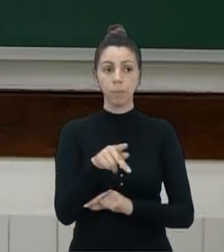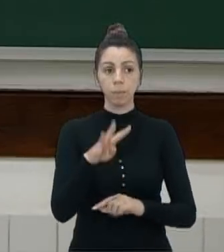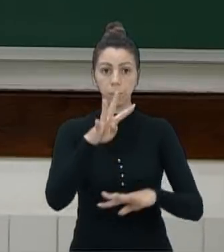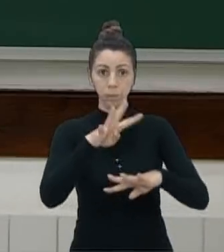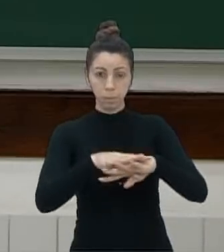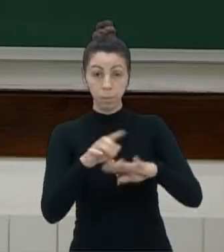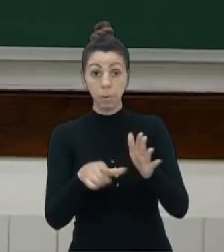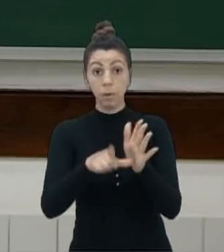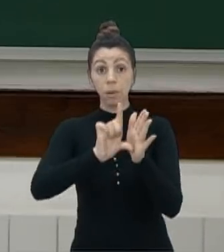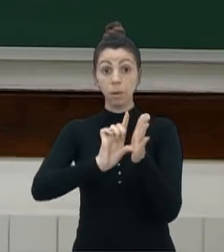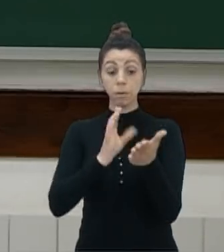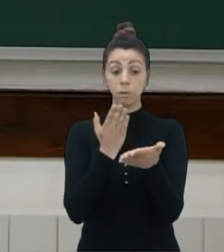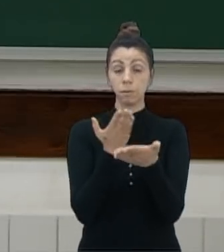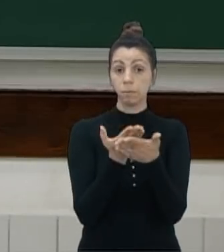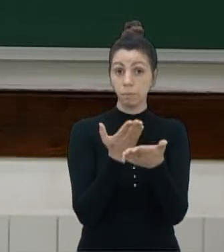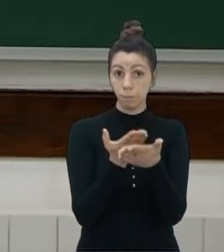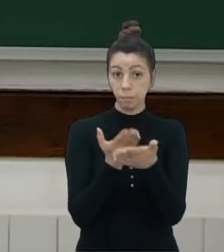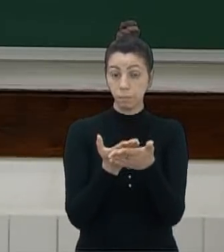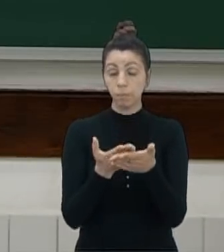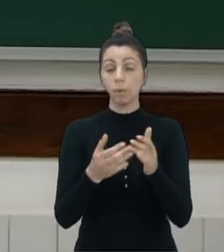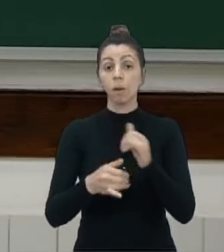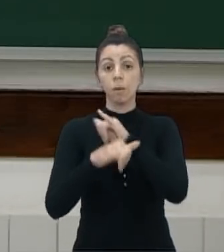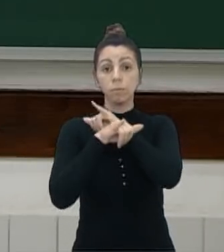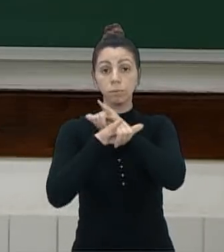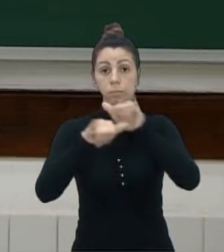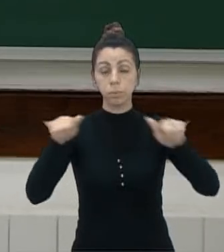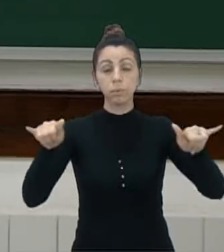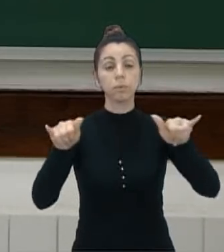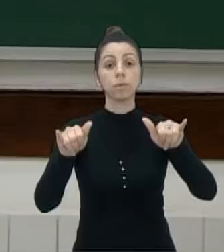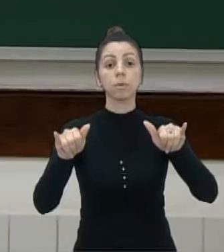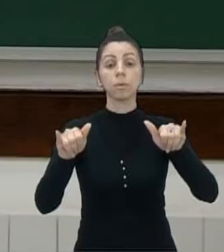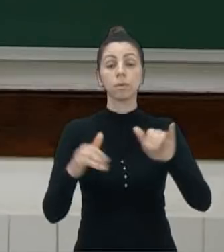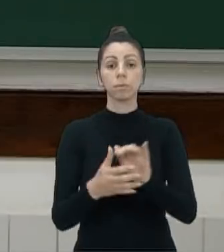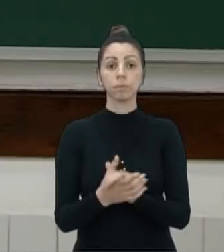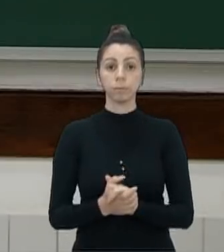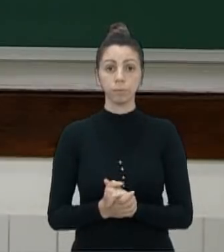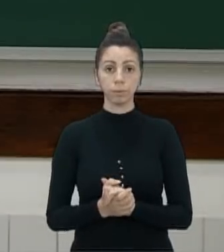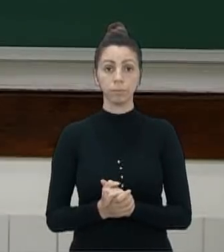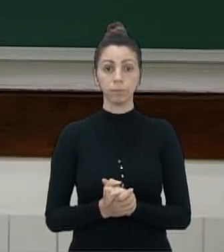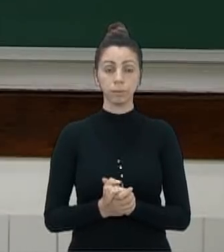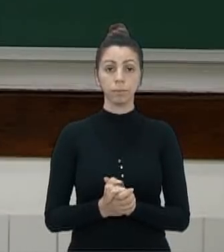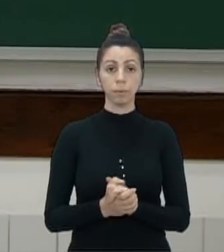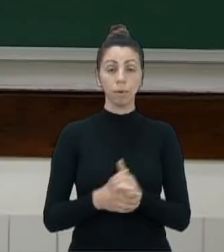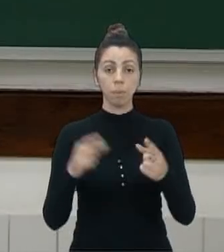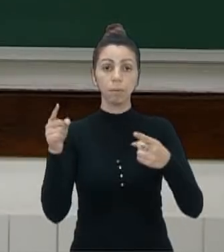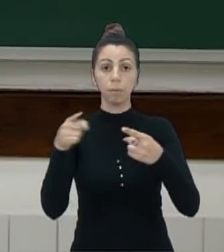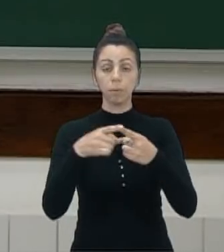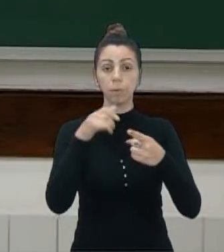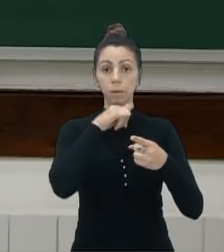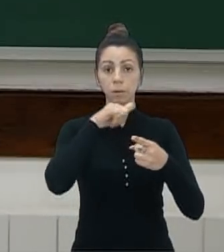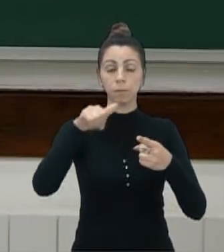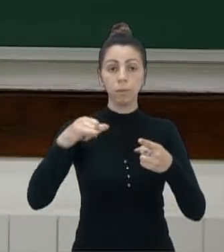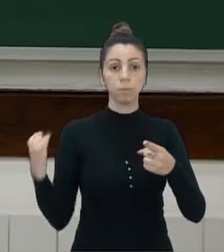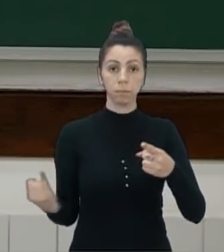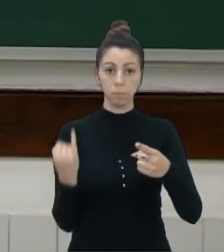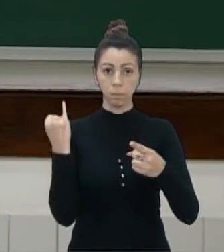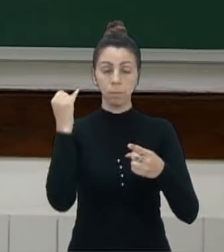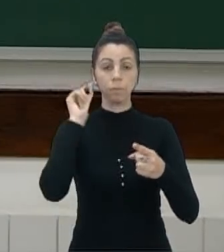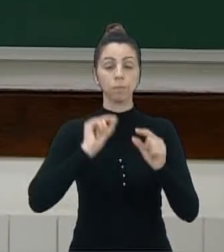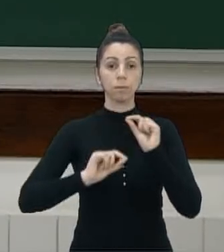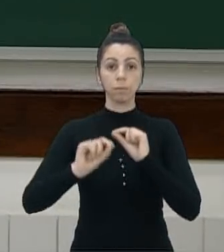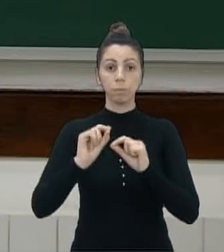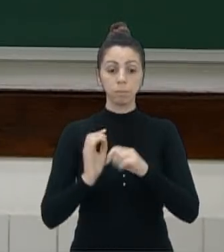a aula de hoje, eu vou passar aí alguns avisos para a gente poder retornar aí para a aula. O primeiro aviso ali importante